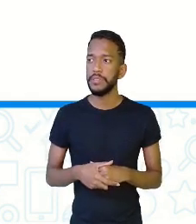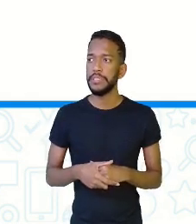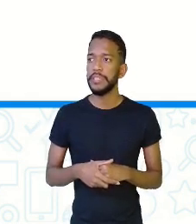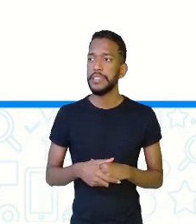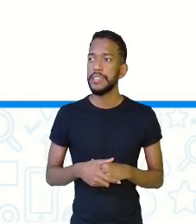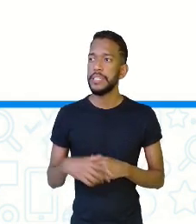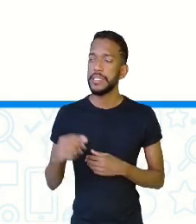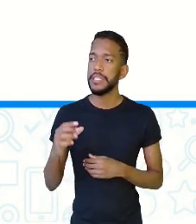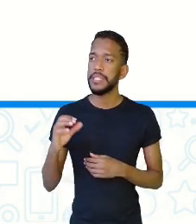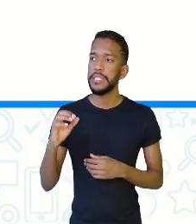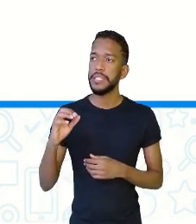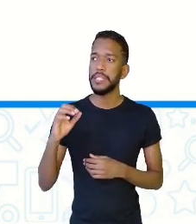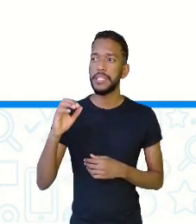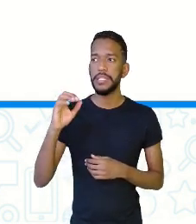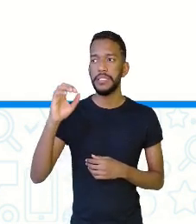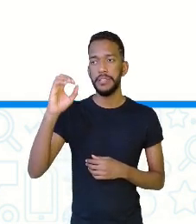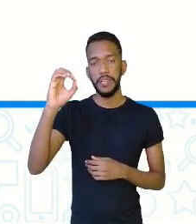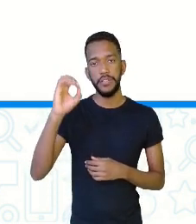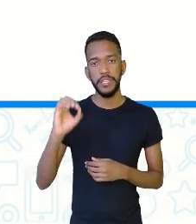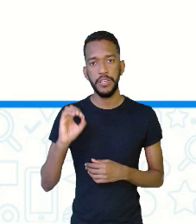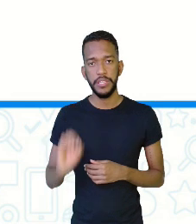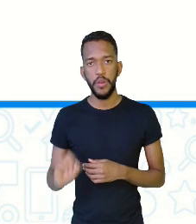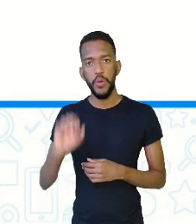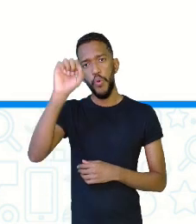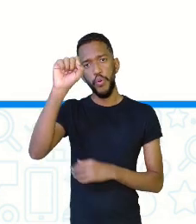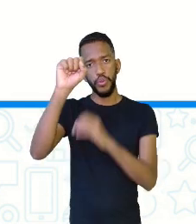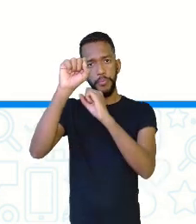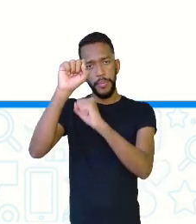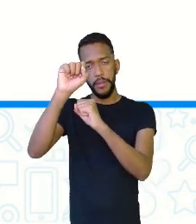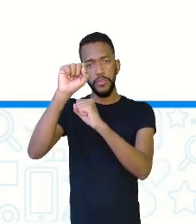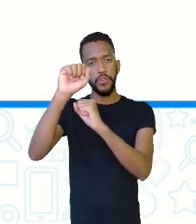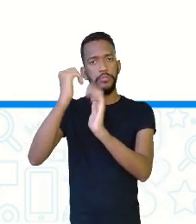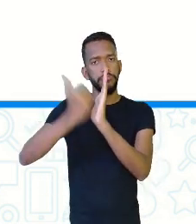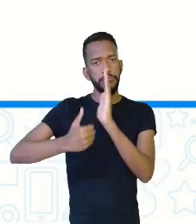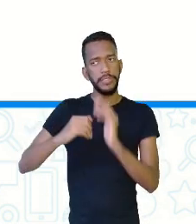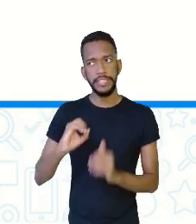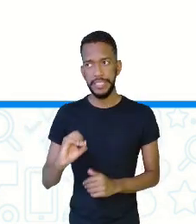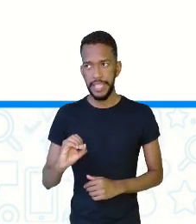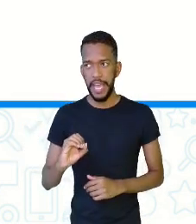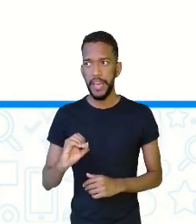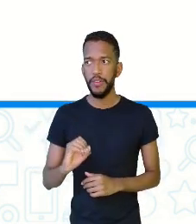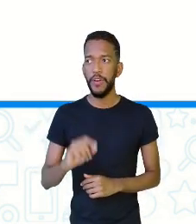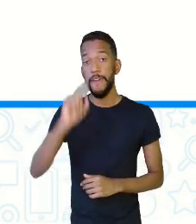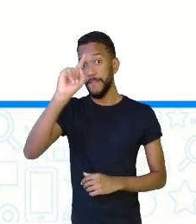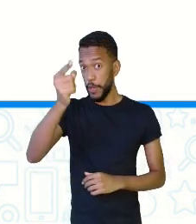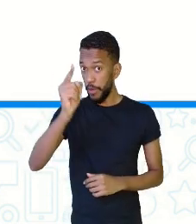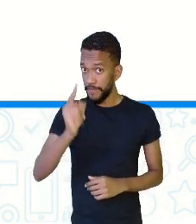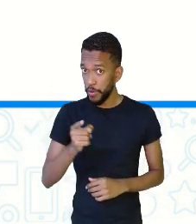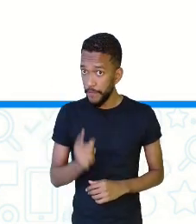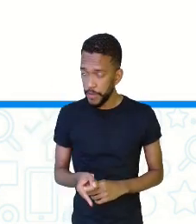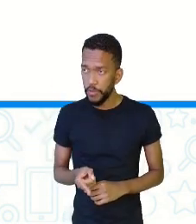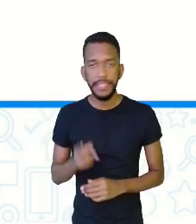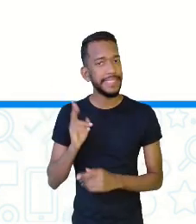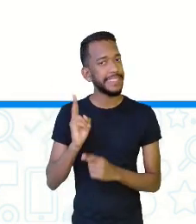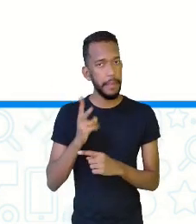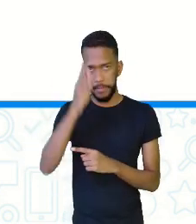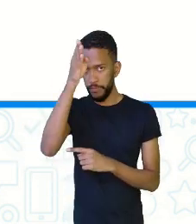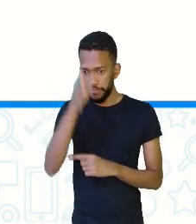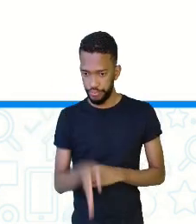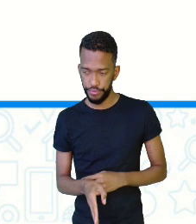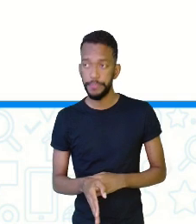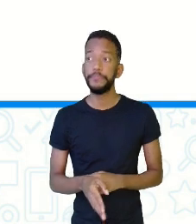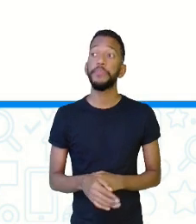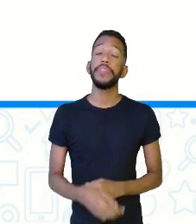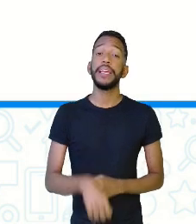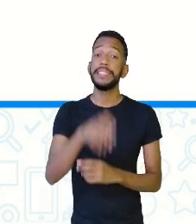0, 0. 8 menos 8, 0 também. Vírgula abaixo de vírgula. Quanto